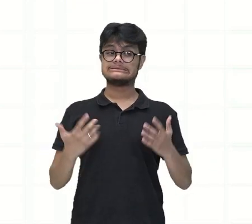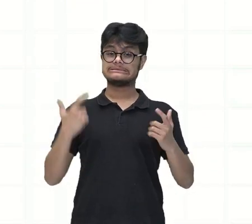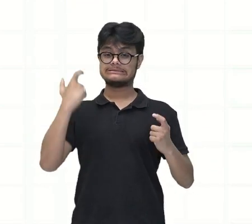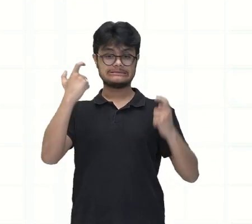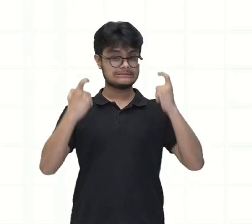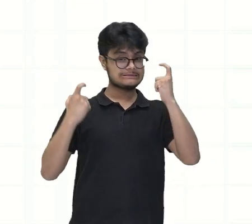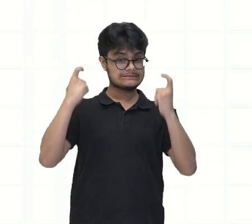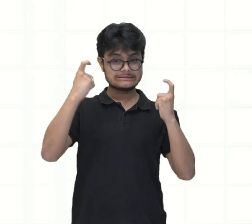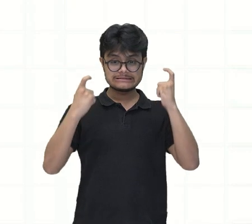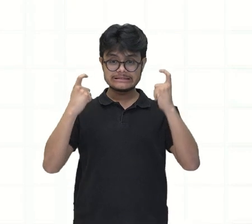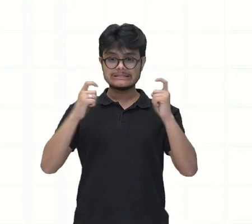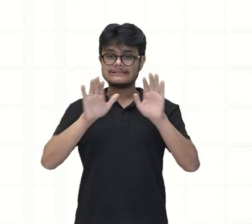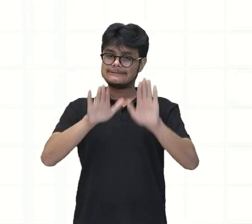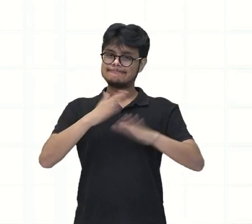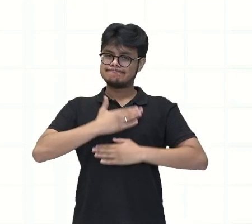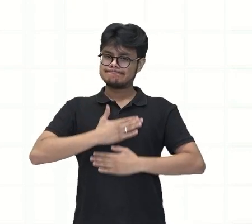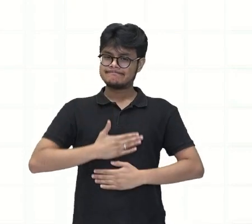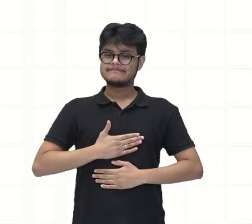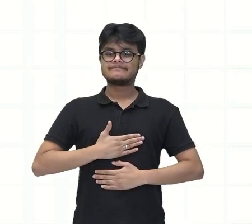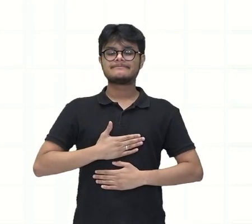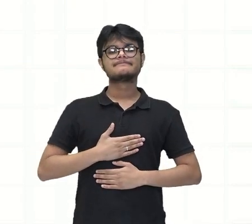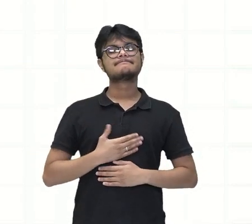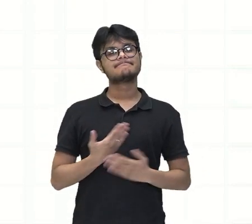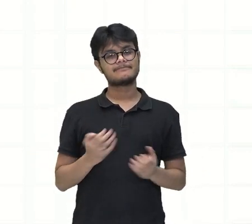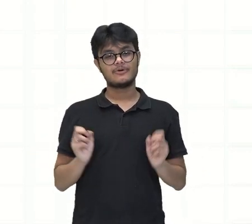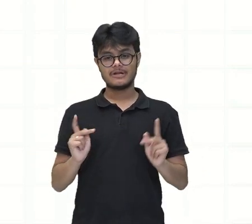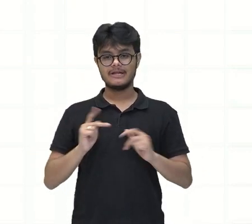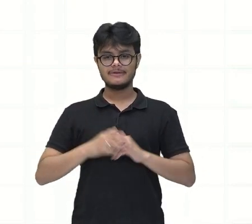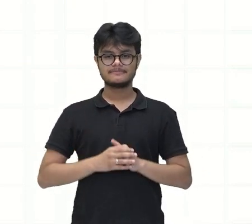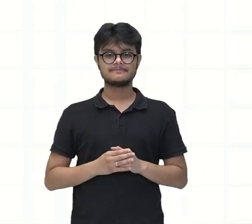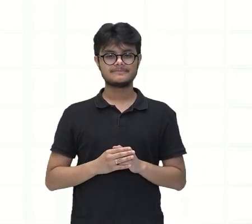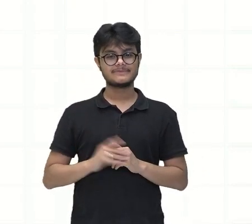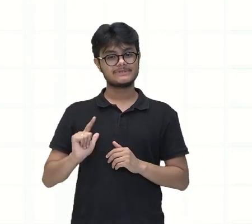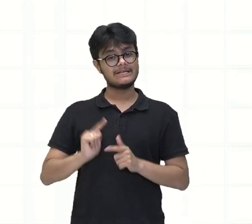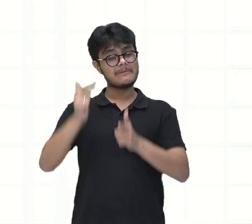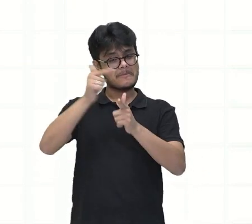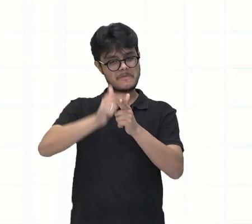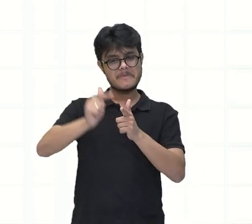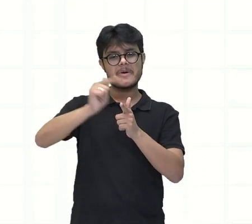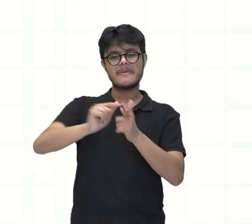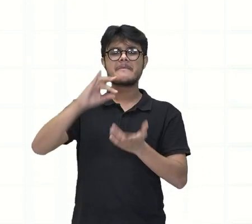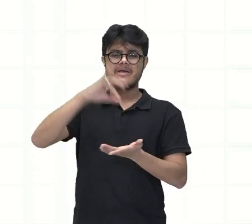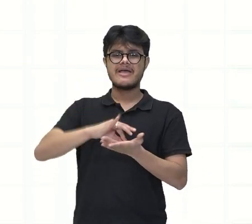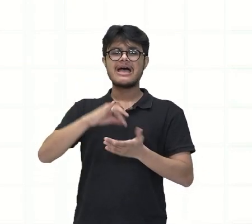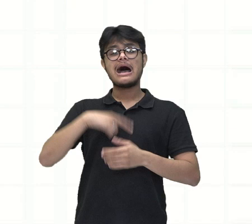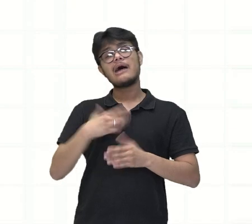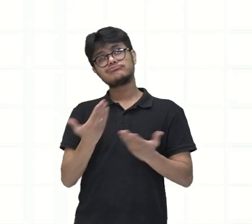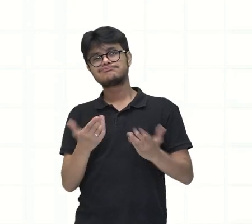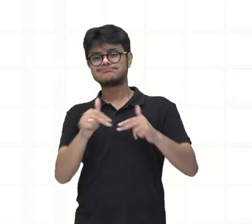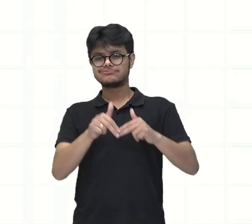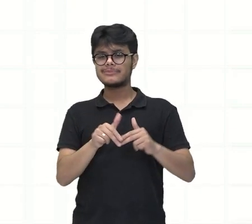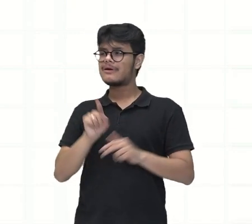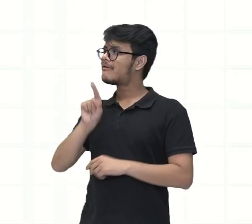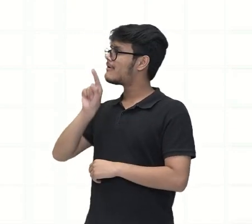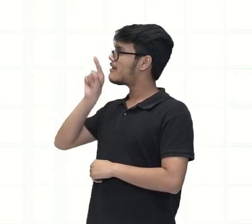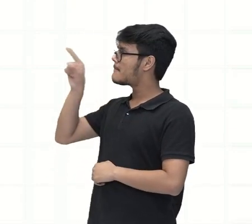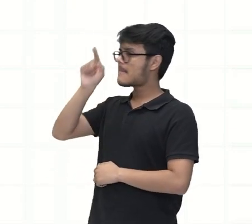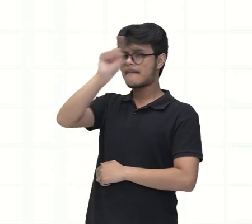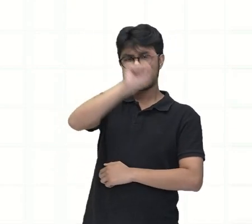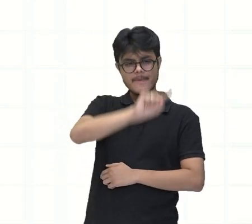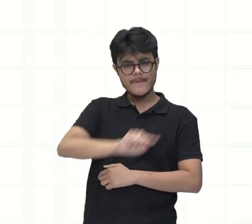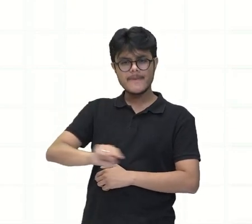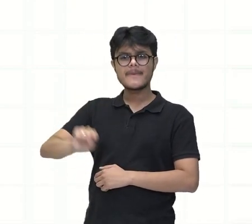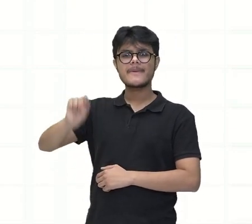numa temperatura mais quente, ele vai subir. Então vai acontecer ali todo um processo